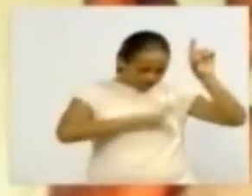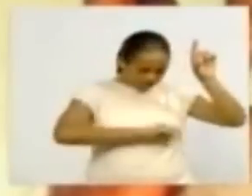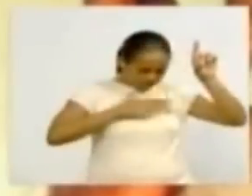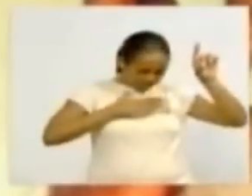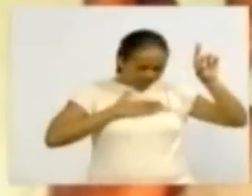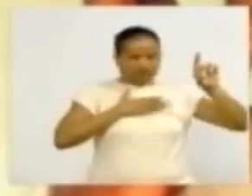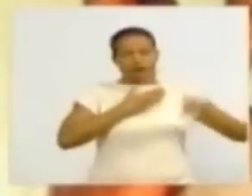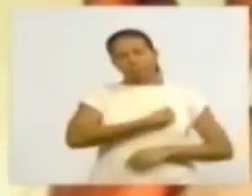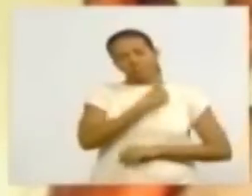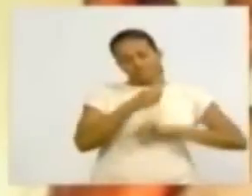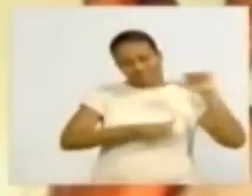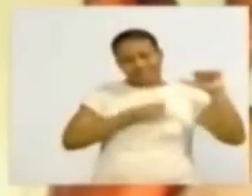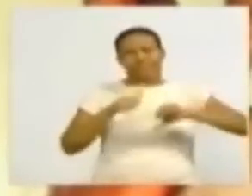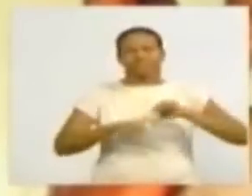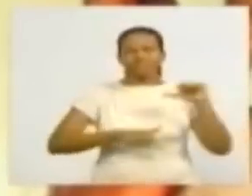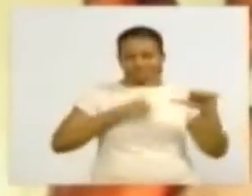Transforma, sim.